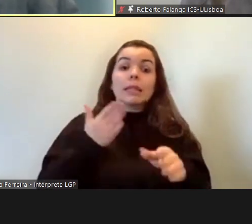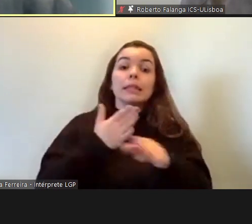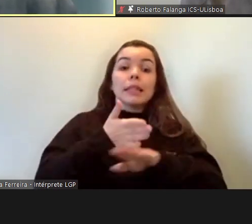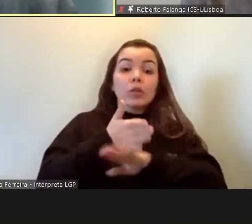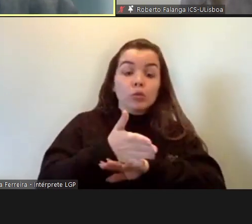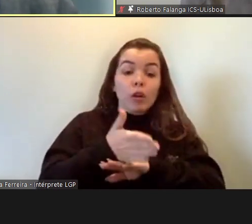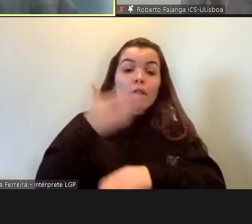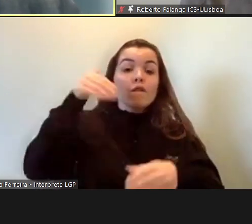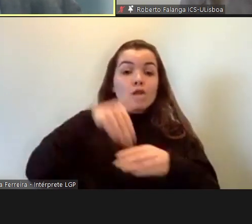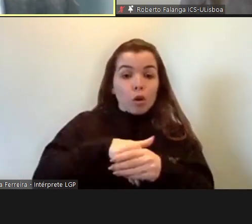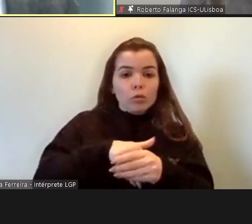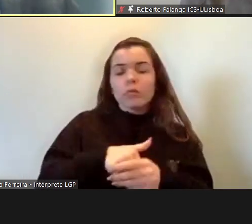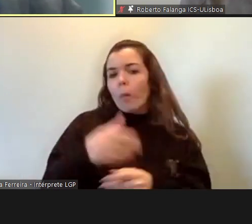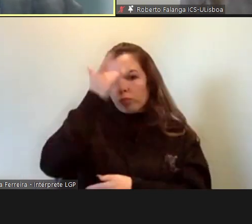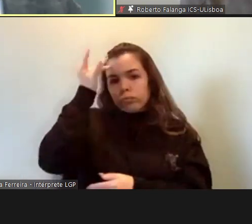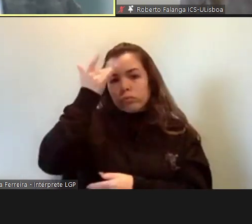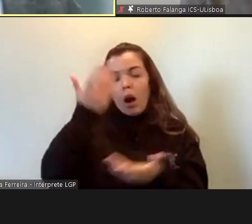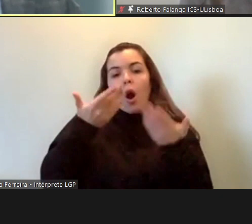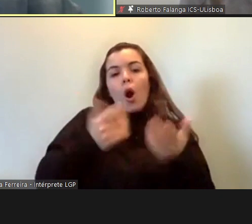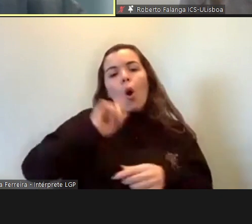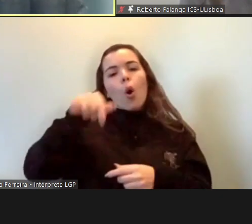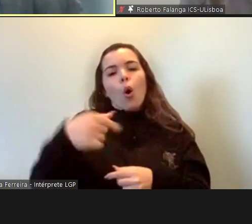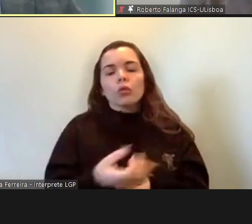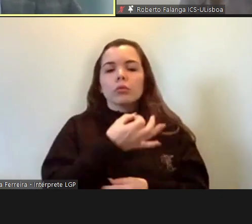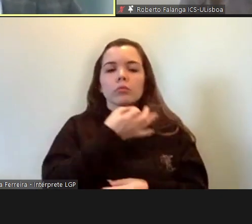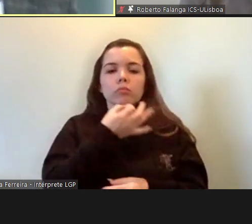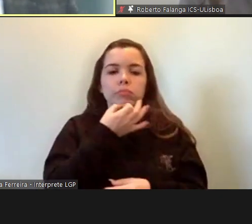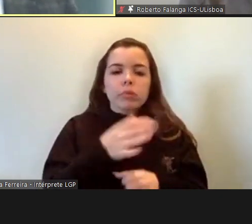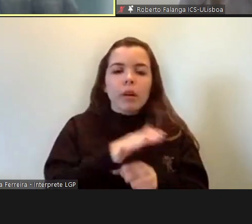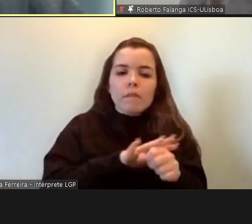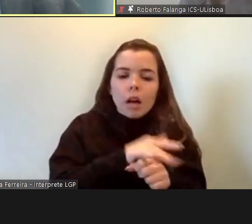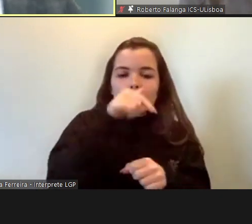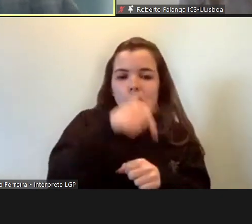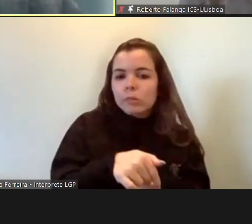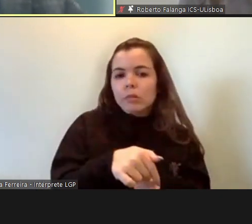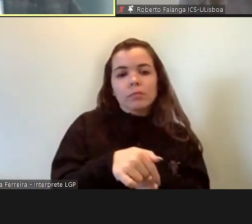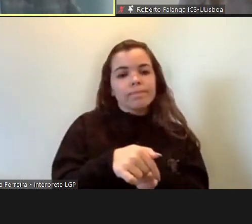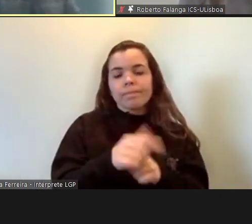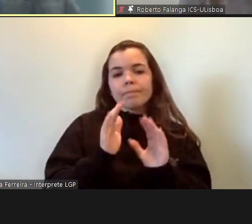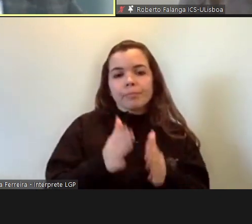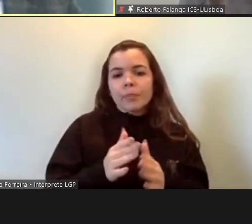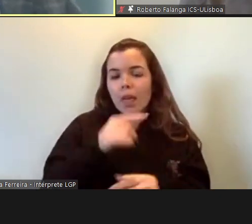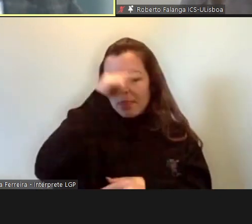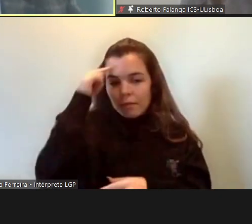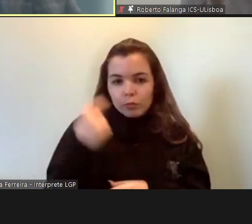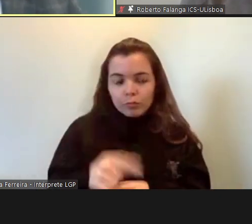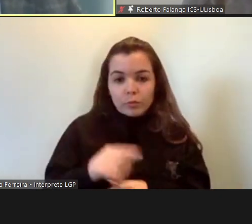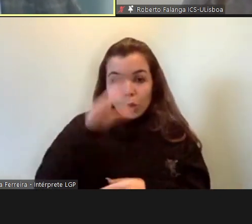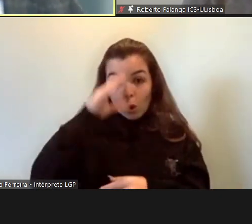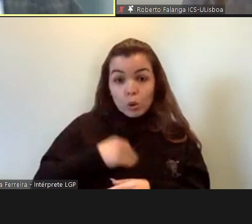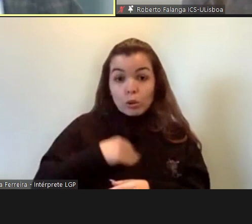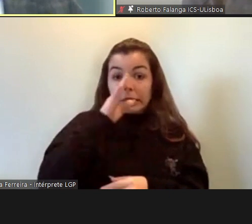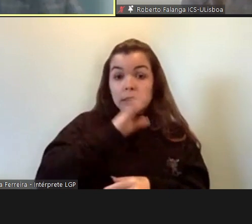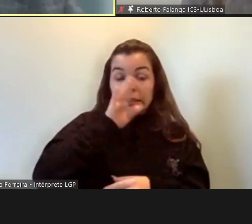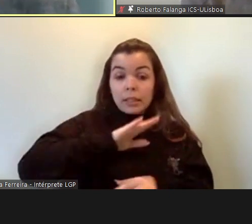muitas destas questões que estamos a falar exigem uma reflexão e exigem um consenso que eu não sei se os participantes mais ativos na